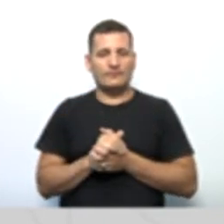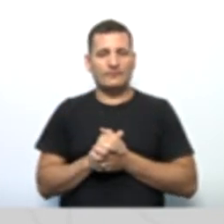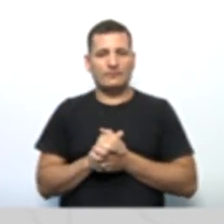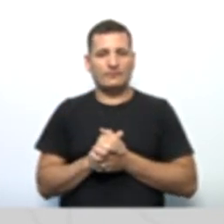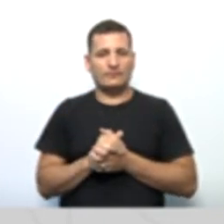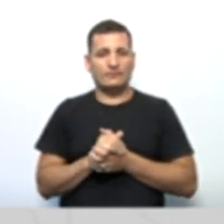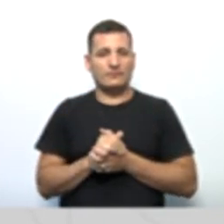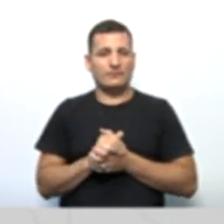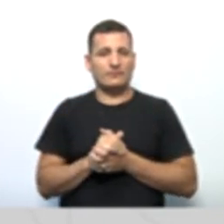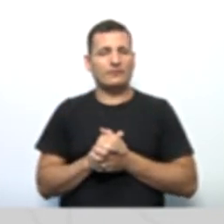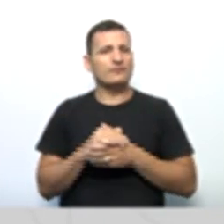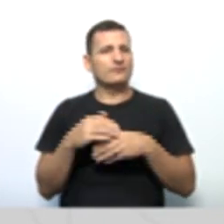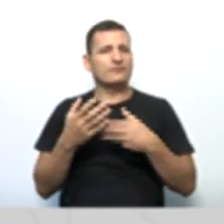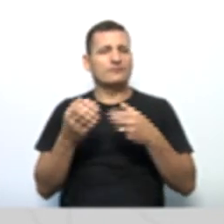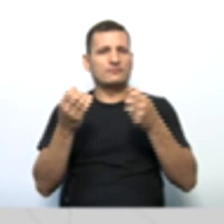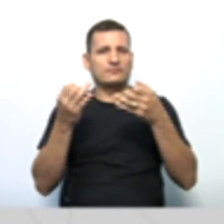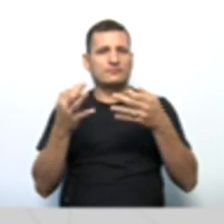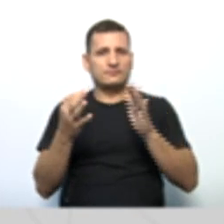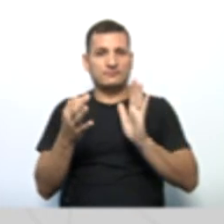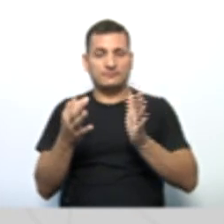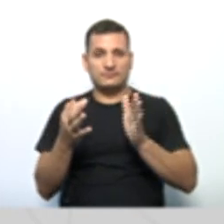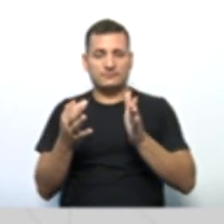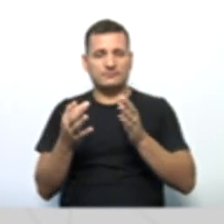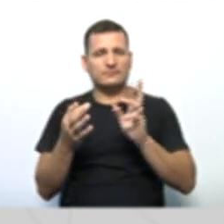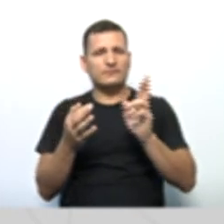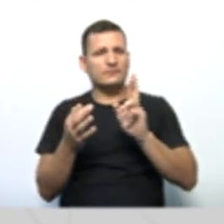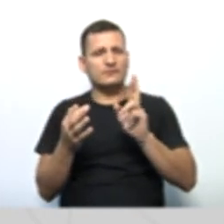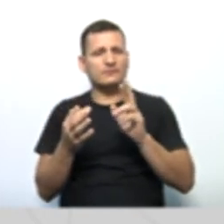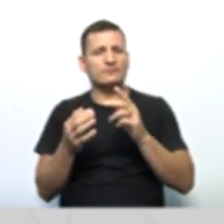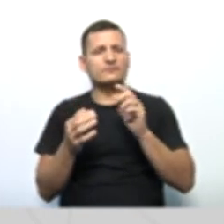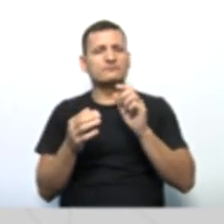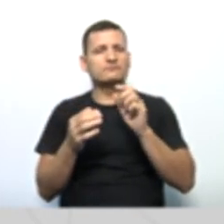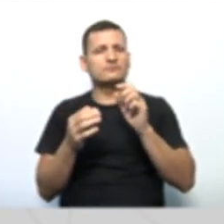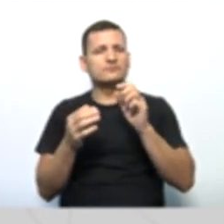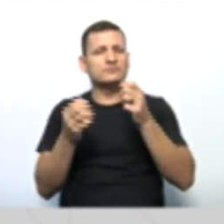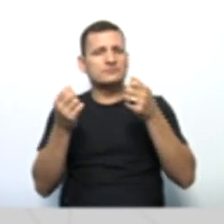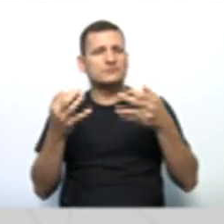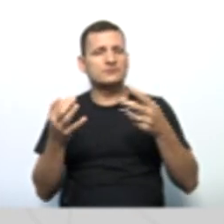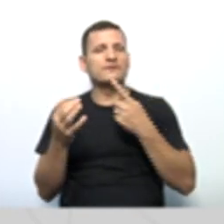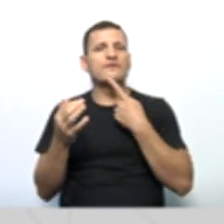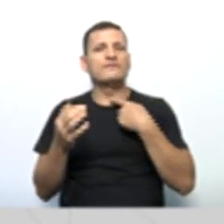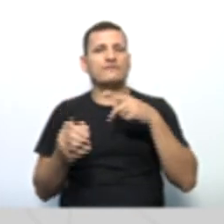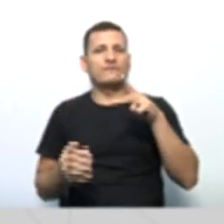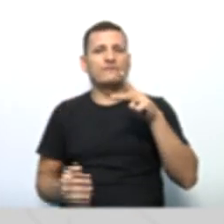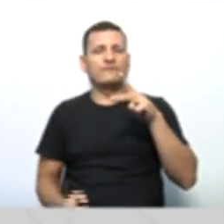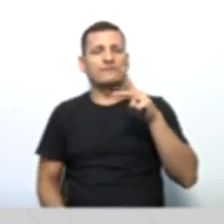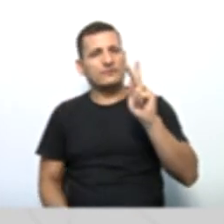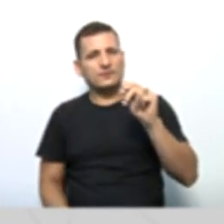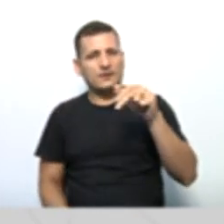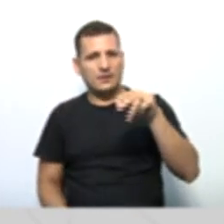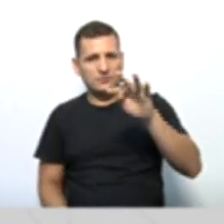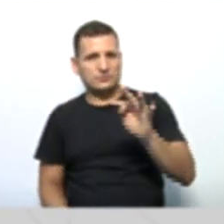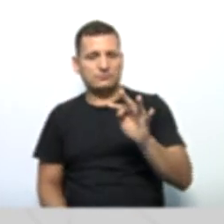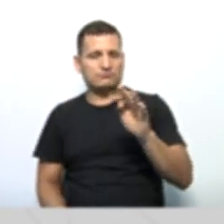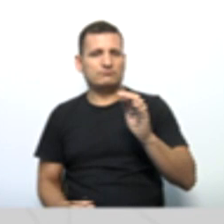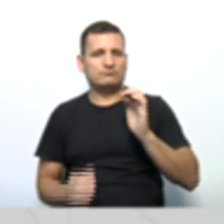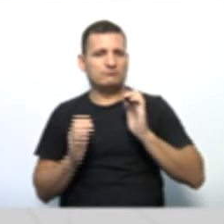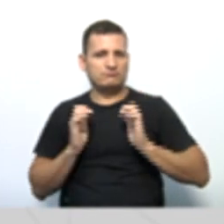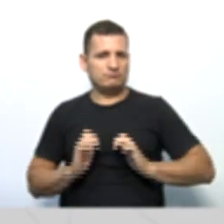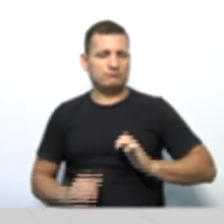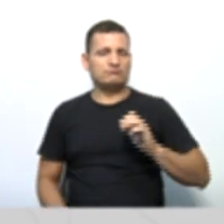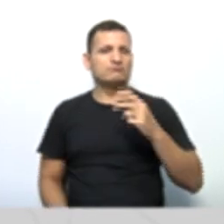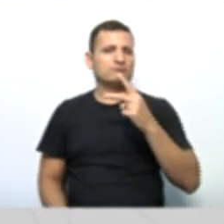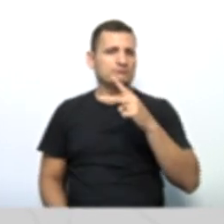como a gente já destacou bastante ainda agora, quem vai trabalhar a vontade é o Immanuel Kant. É a ética kantiana que